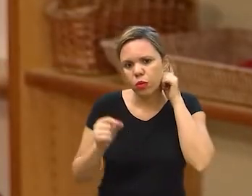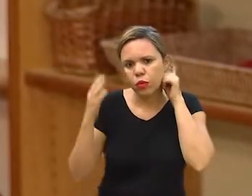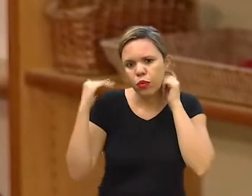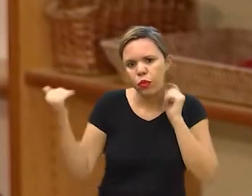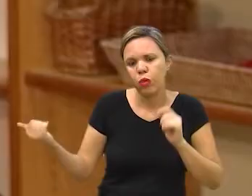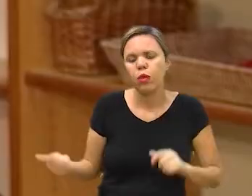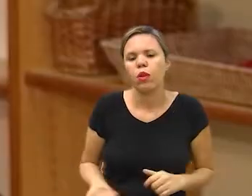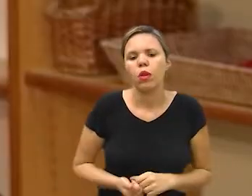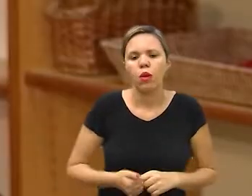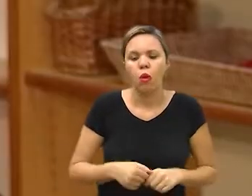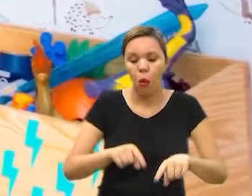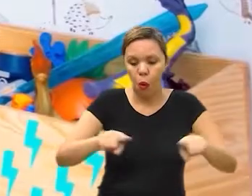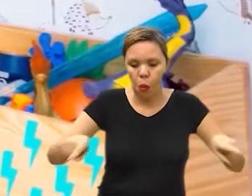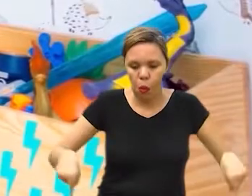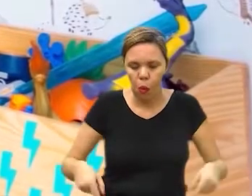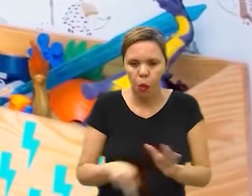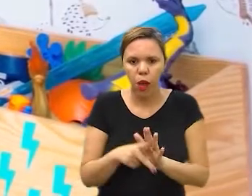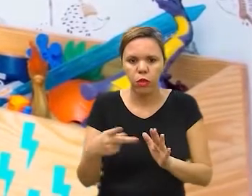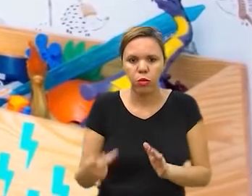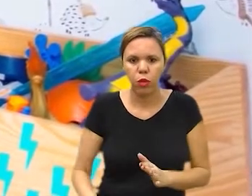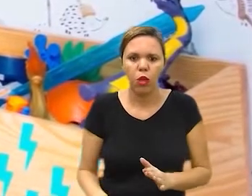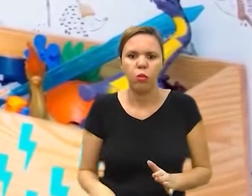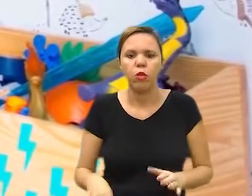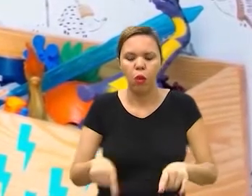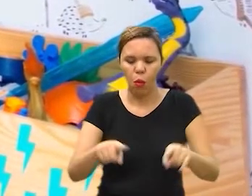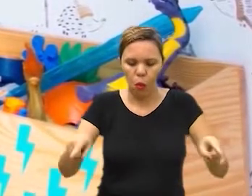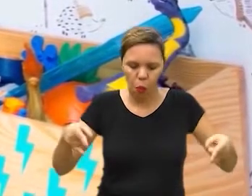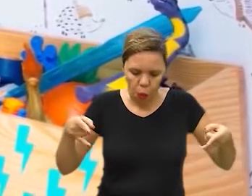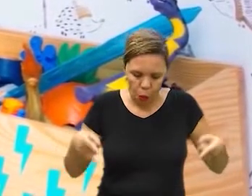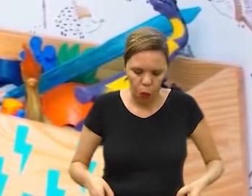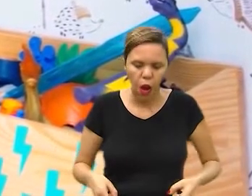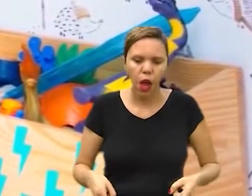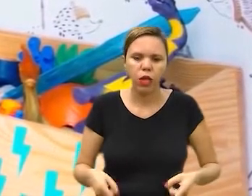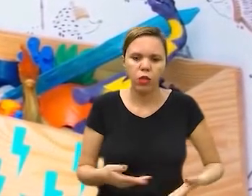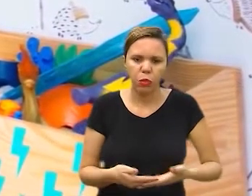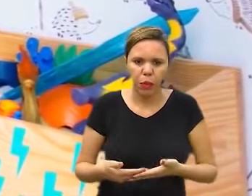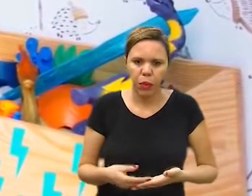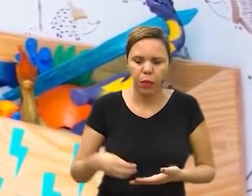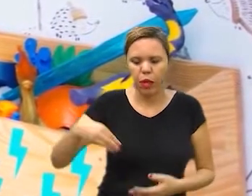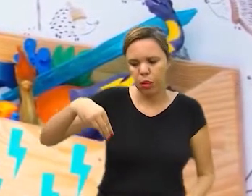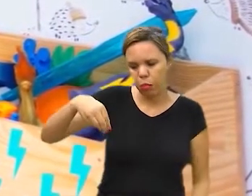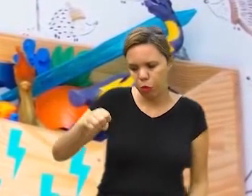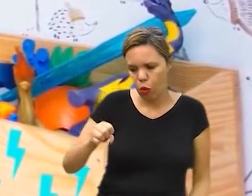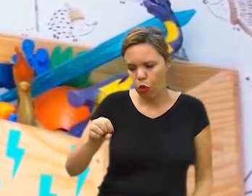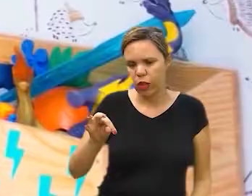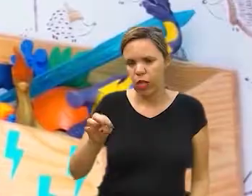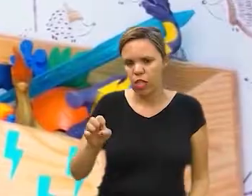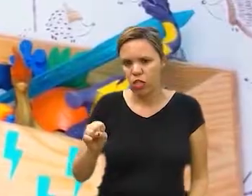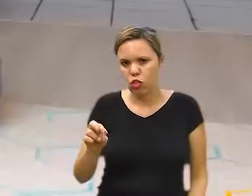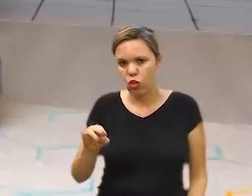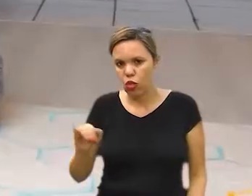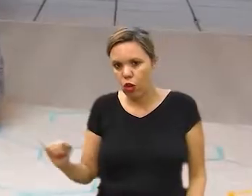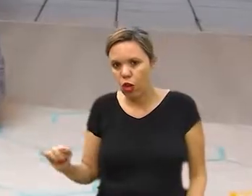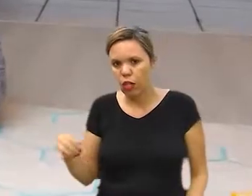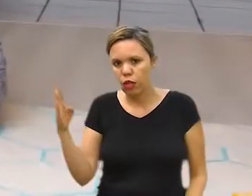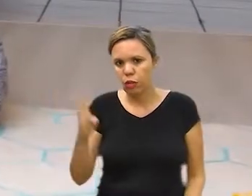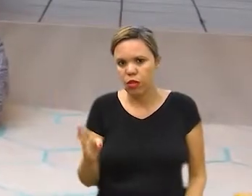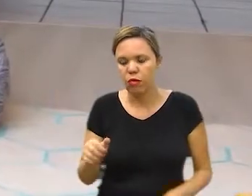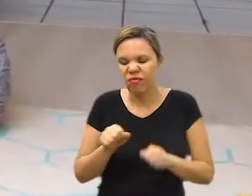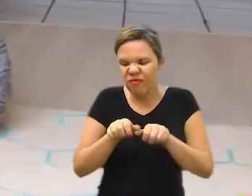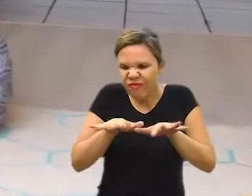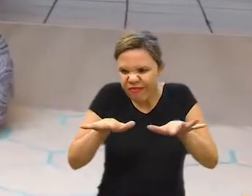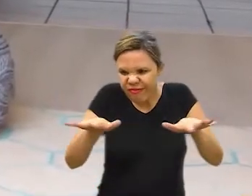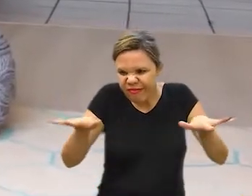quarto Montessori para bebês, né? Então, isso está sendo ótimo para a gente, porque tem divulgado o método Montessori no Brasil. Está se disseminando,